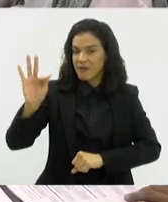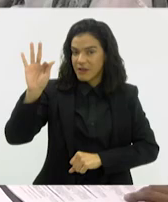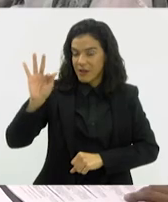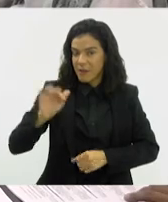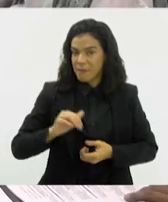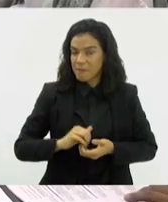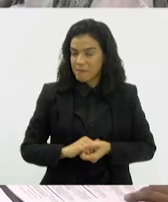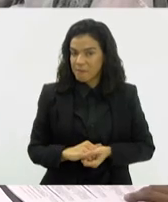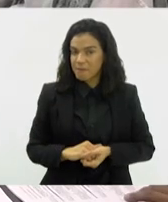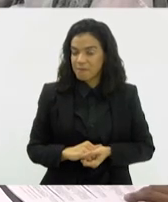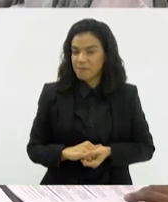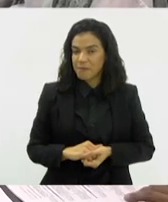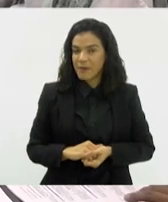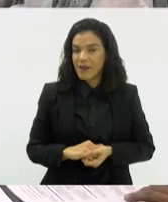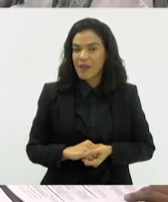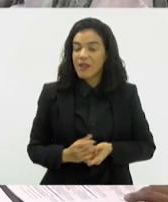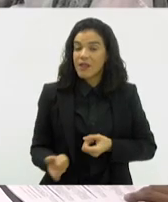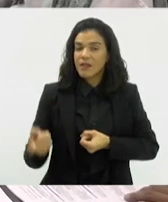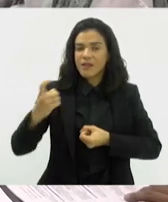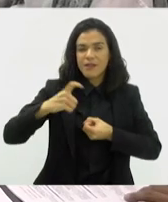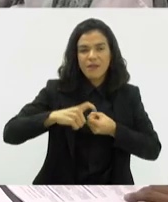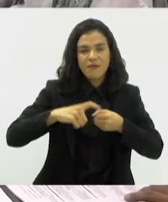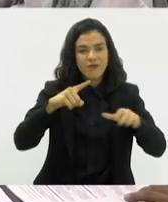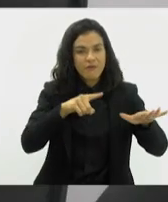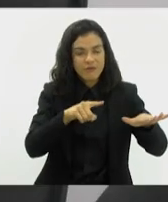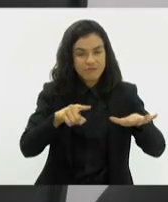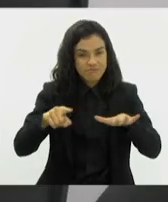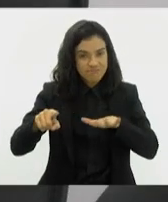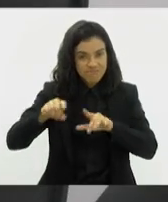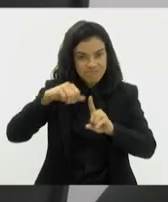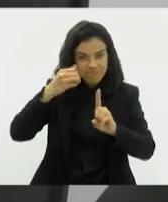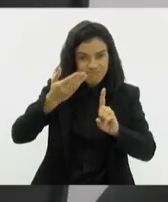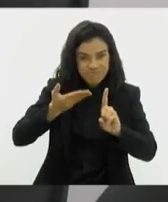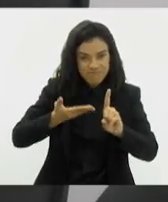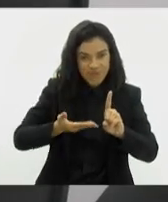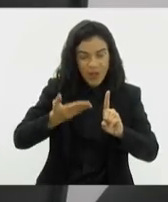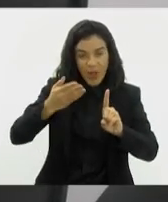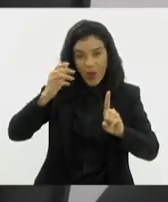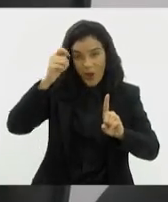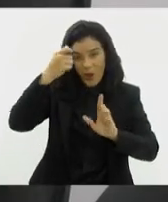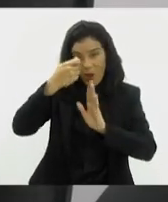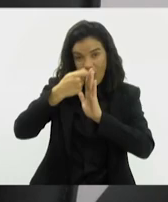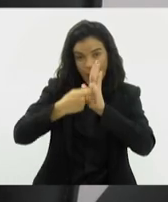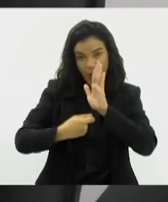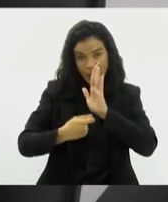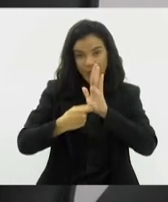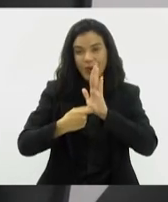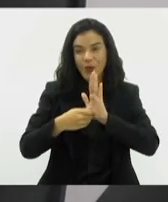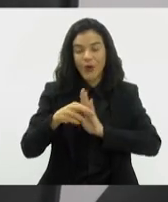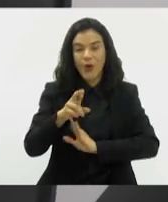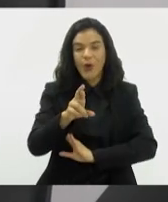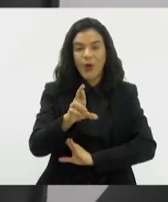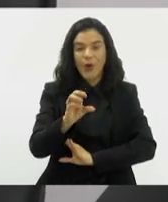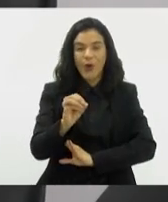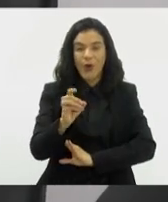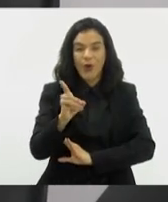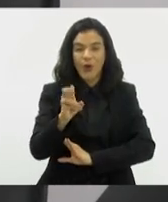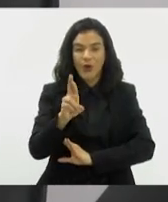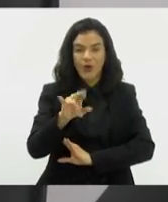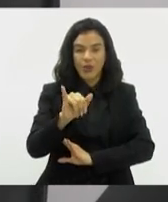Devolvo a vista na próxima sessão em homenagem ao autor, deputado Rodrigo Amorim.